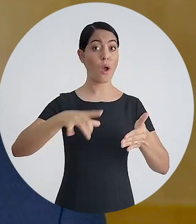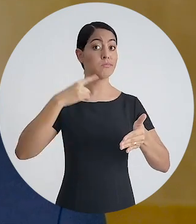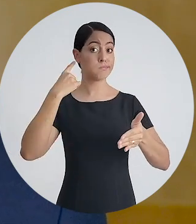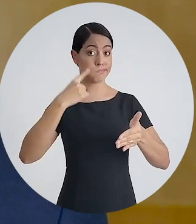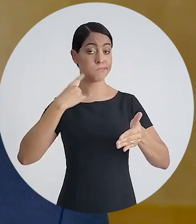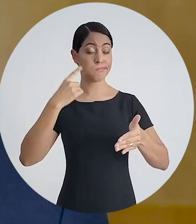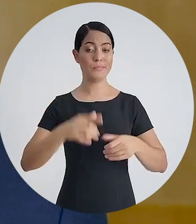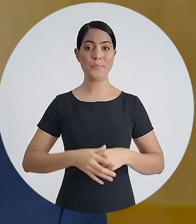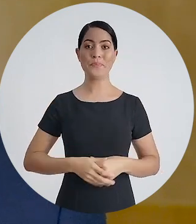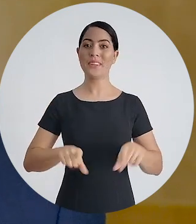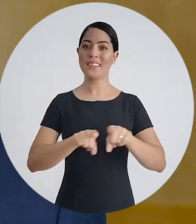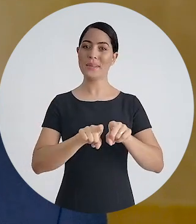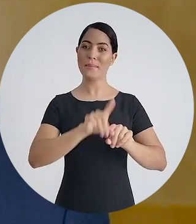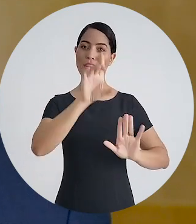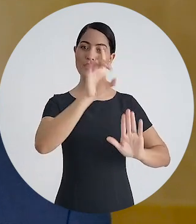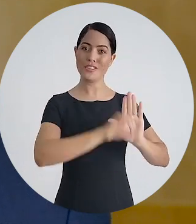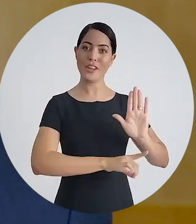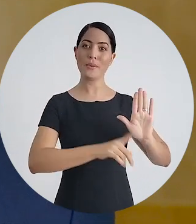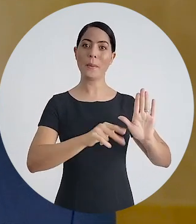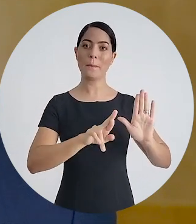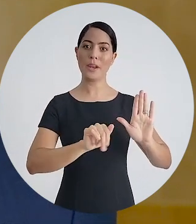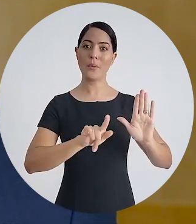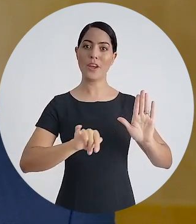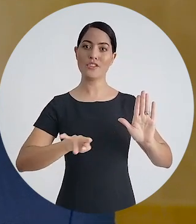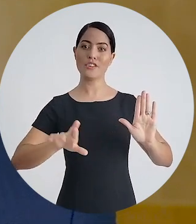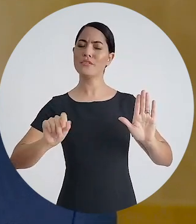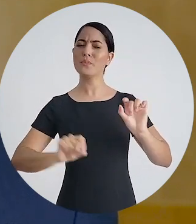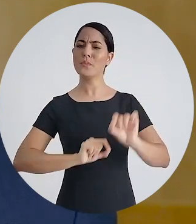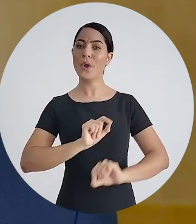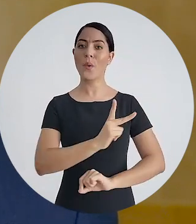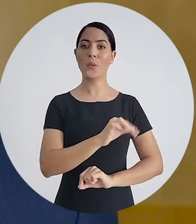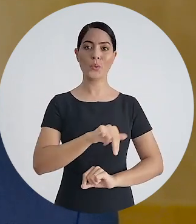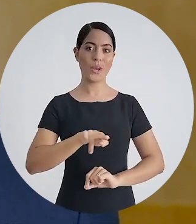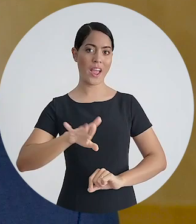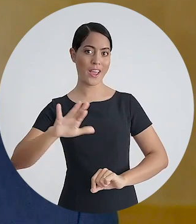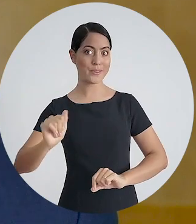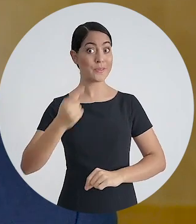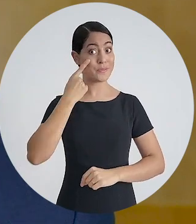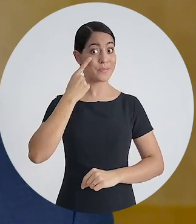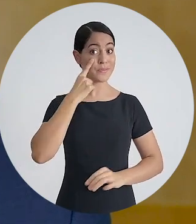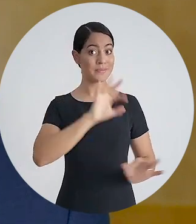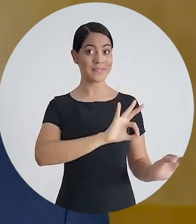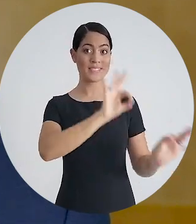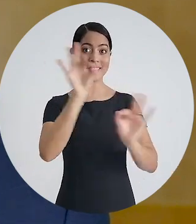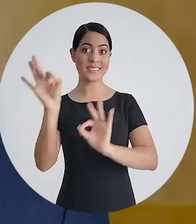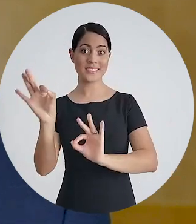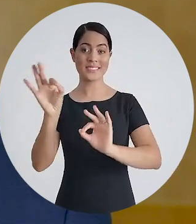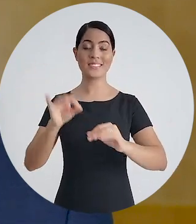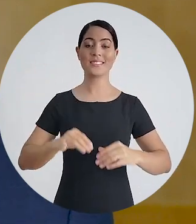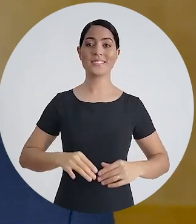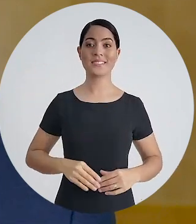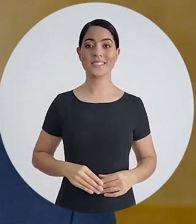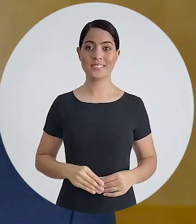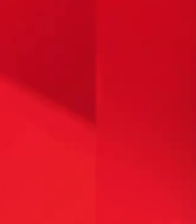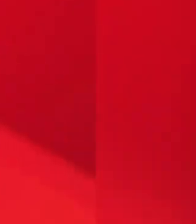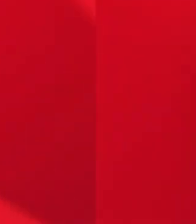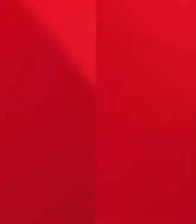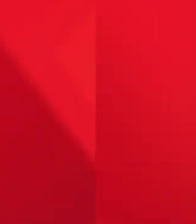sobre o papel dos honorários enquanto prerrogativas. Tudo isso e muito mais você confere agora.